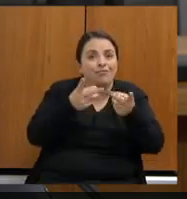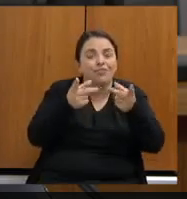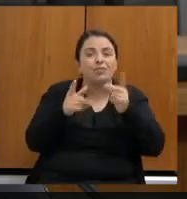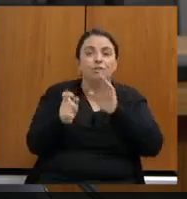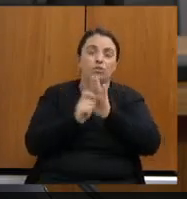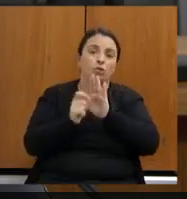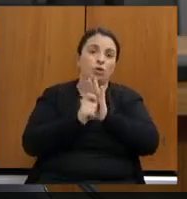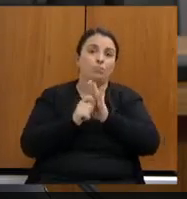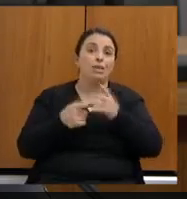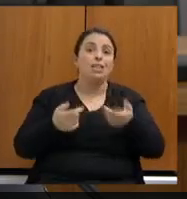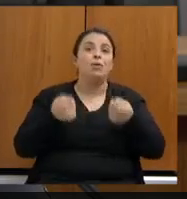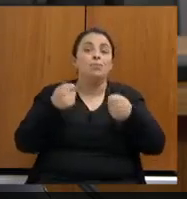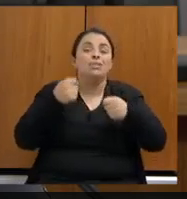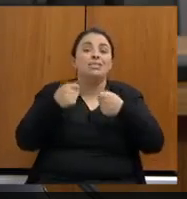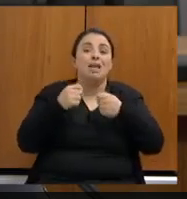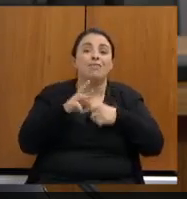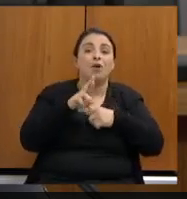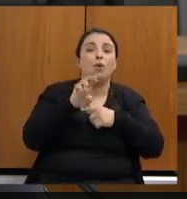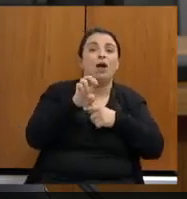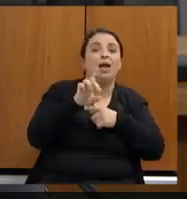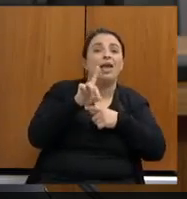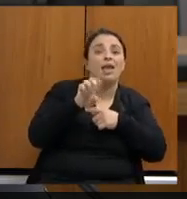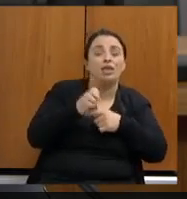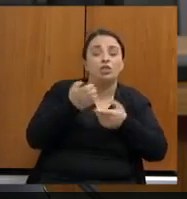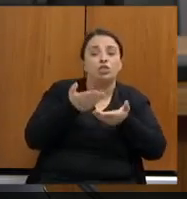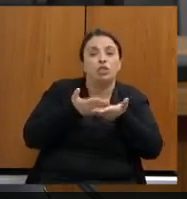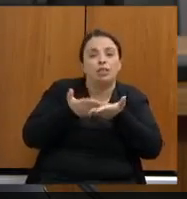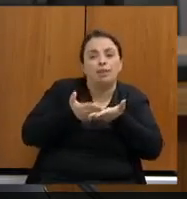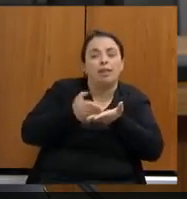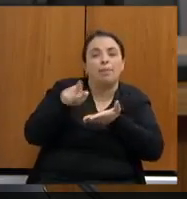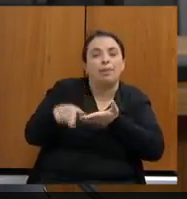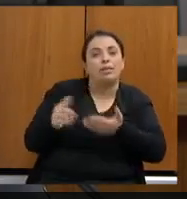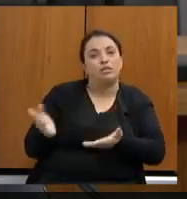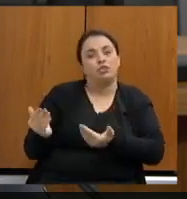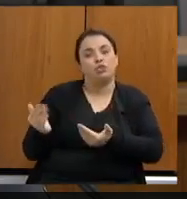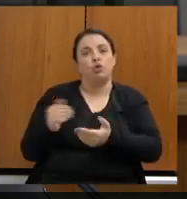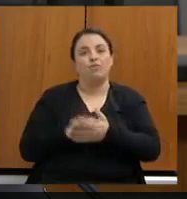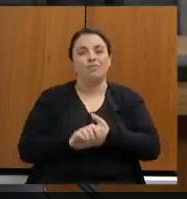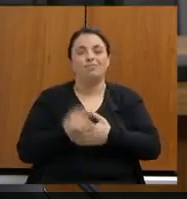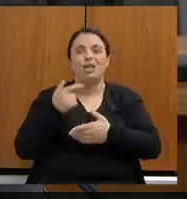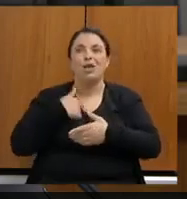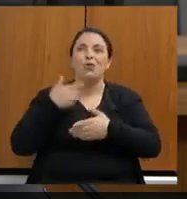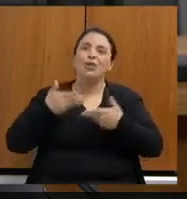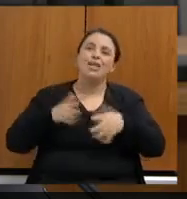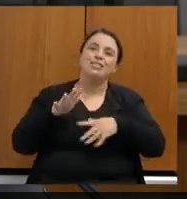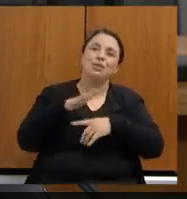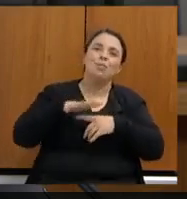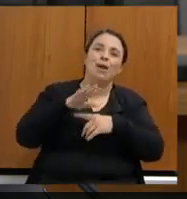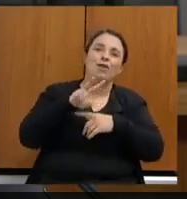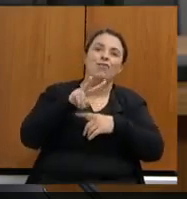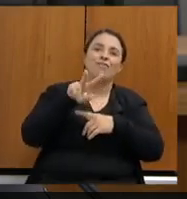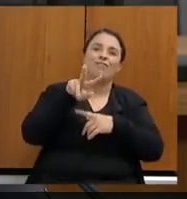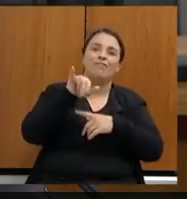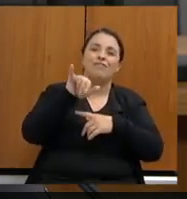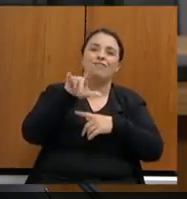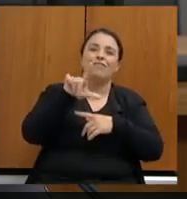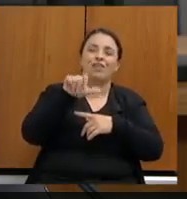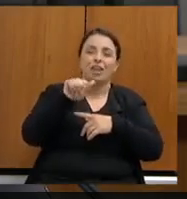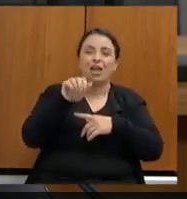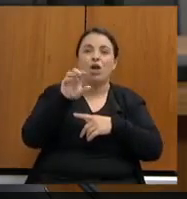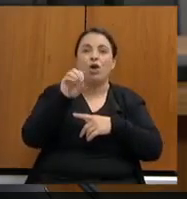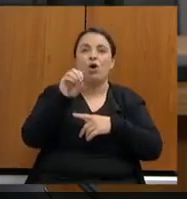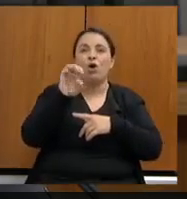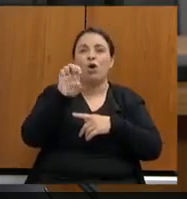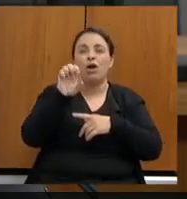assim importantes me lembro quando nasce na vila oeste a gente ganhava tudo da cabana e